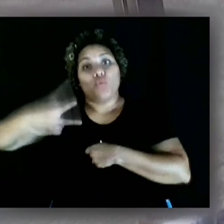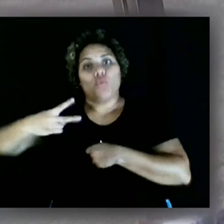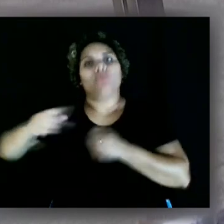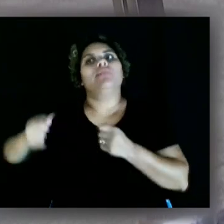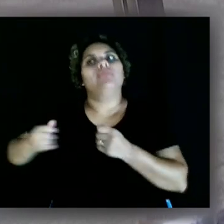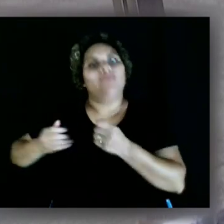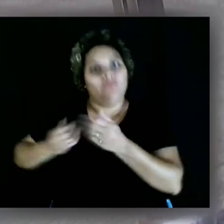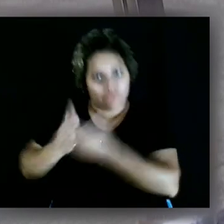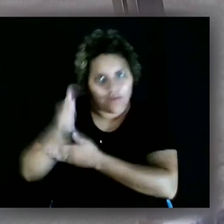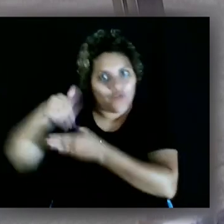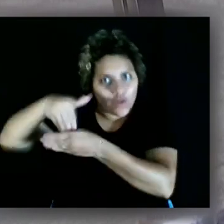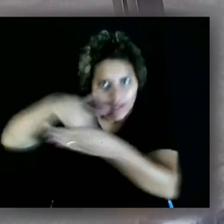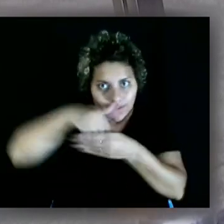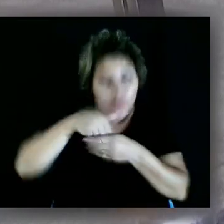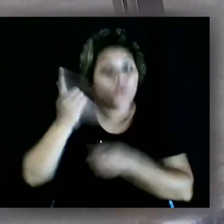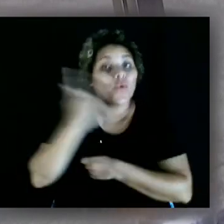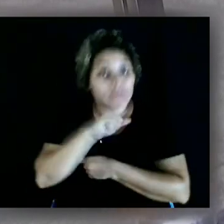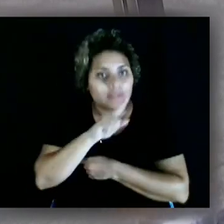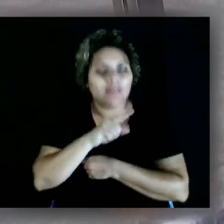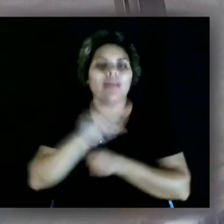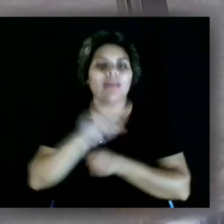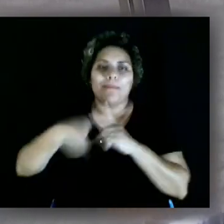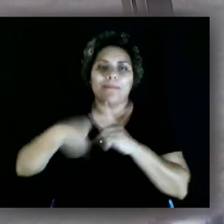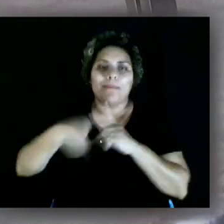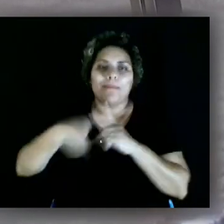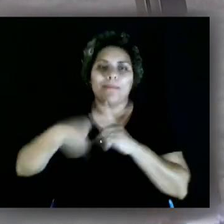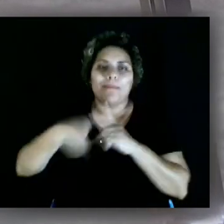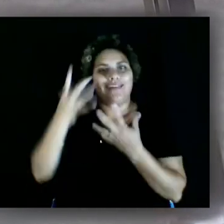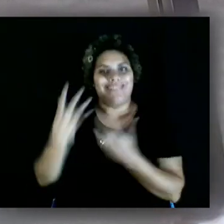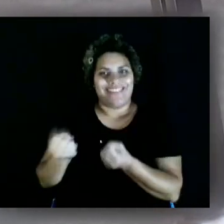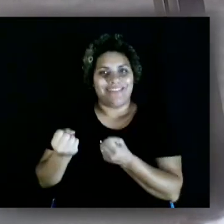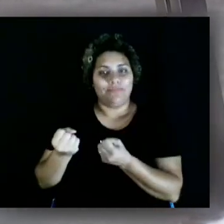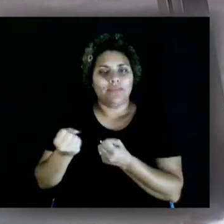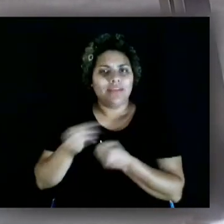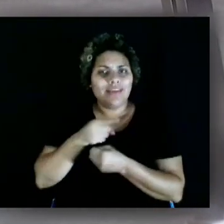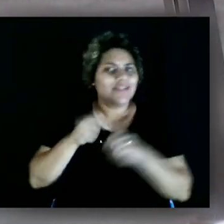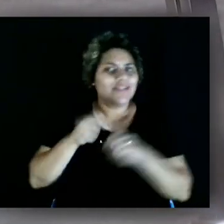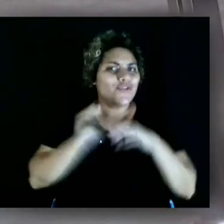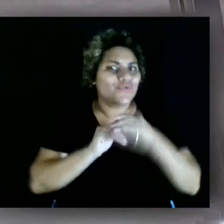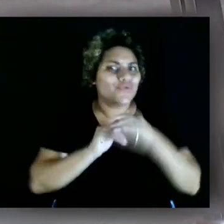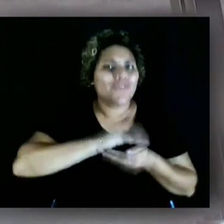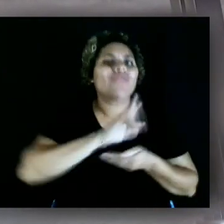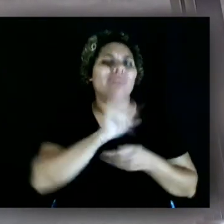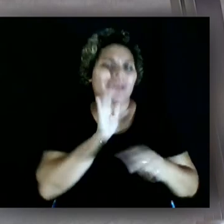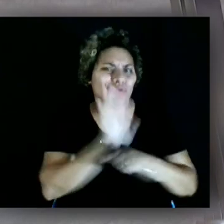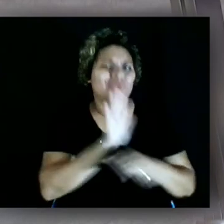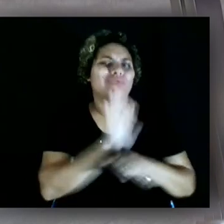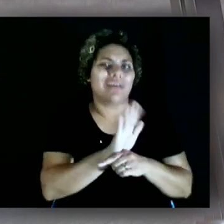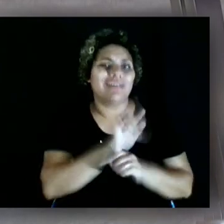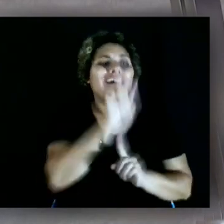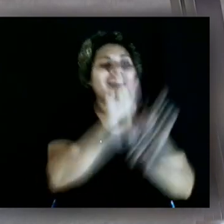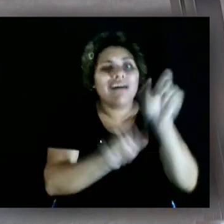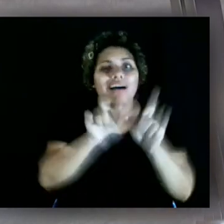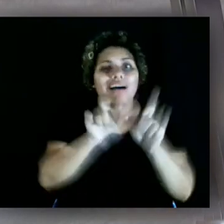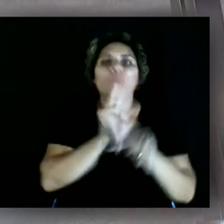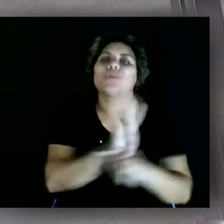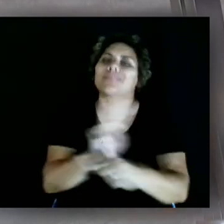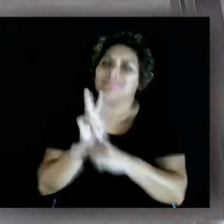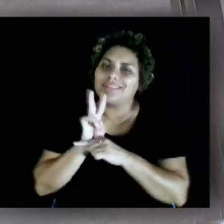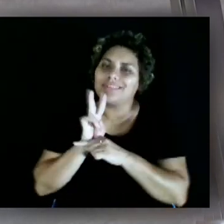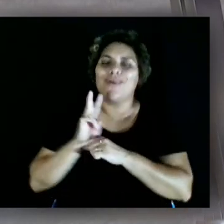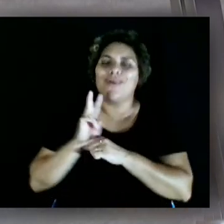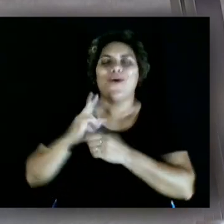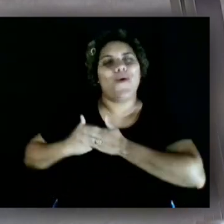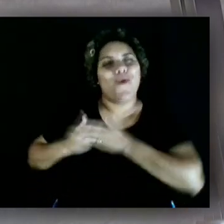como o fundo vai beneficiar quem atua na causa animal. As protetoras, as ONGs, associações, A gente precisa amparar